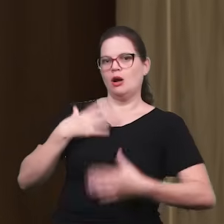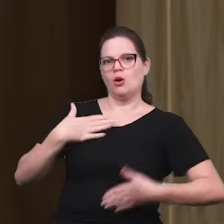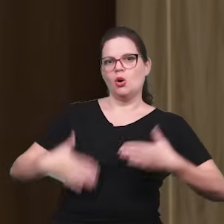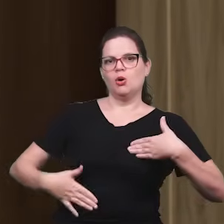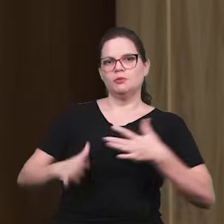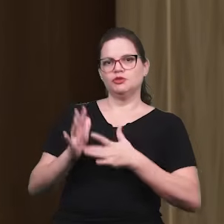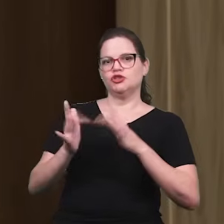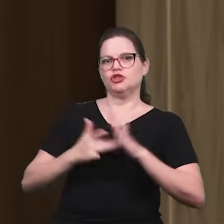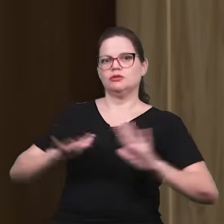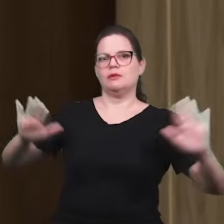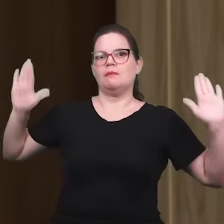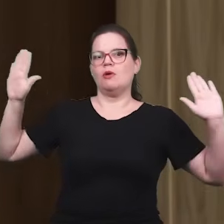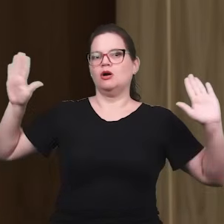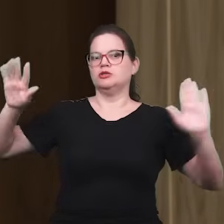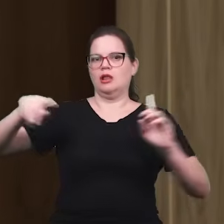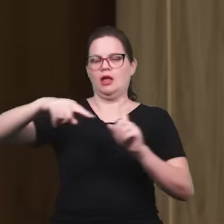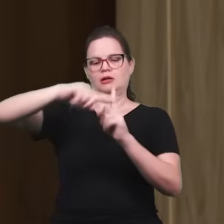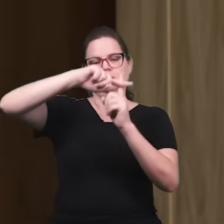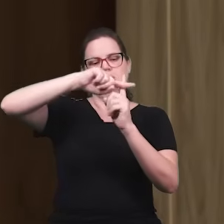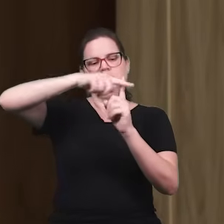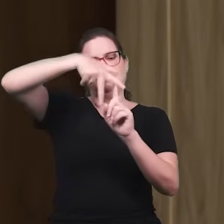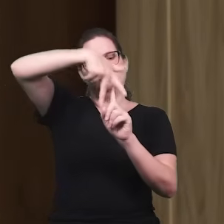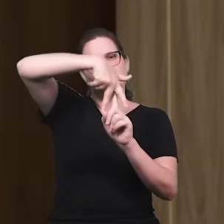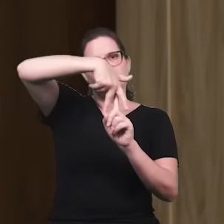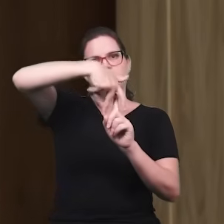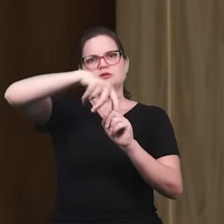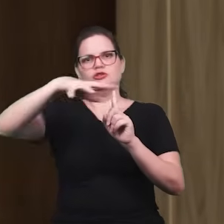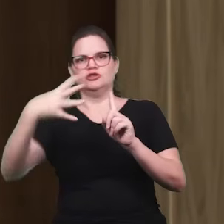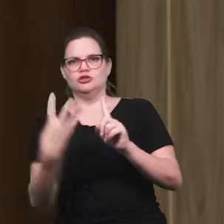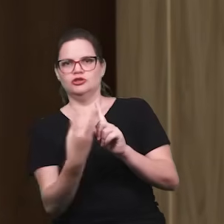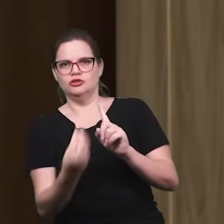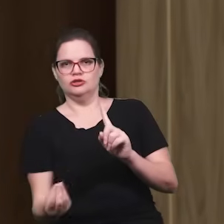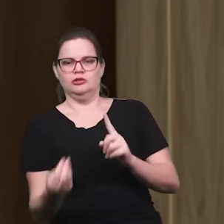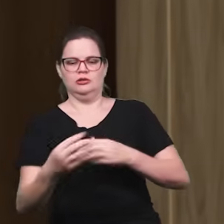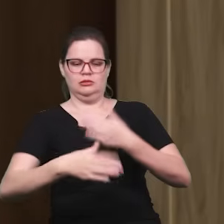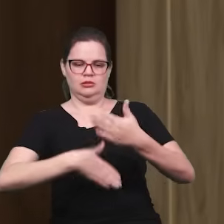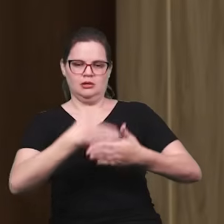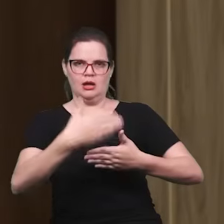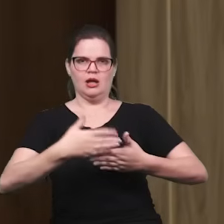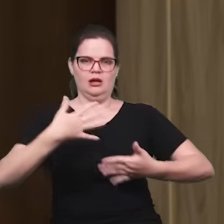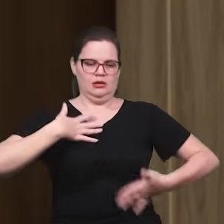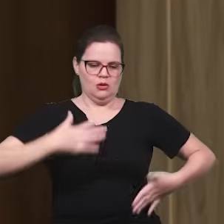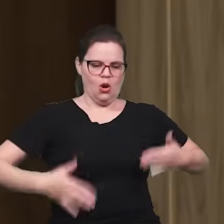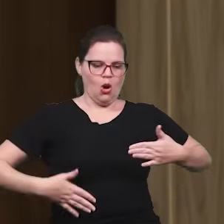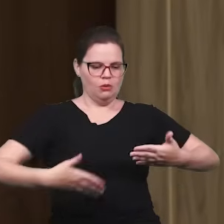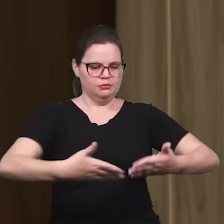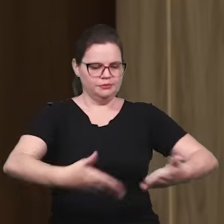Nicodemos, eles colocam ali os bálsamos, fazem um enterro